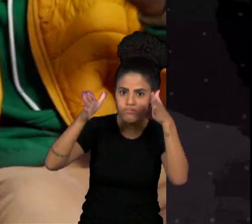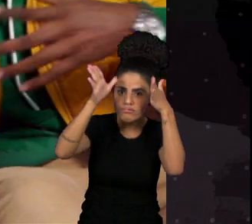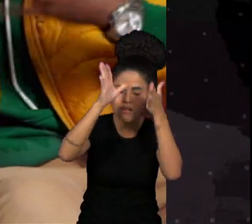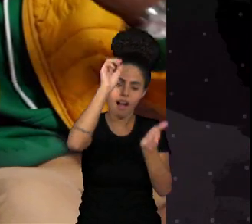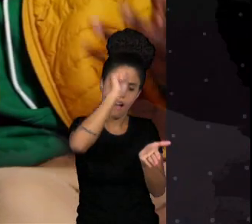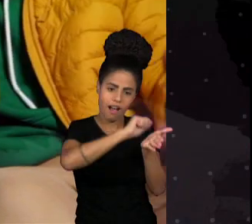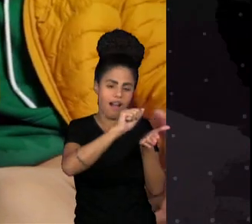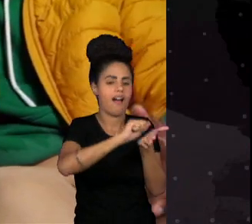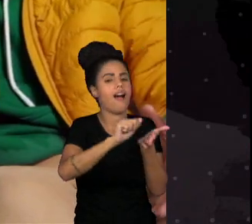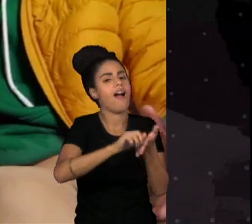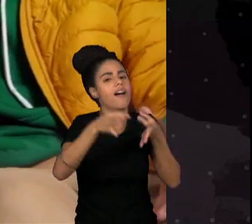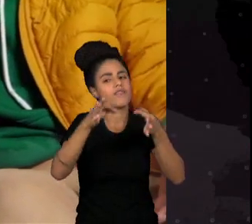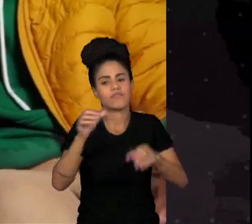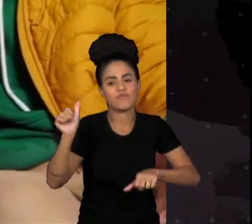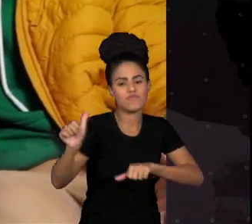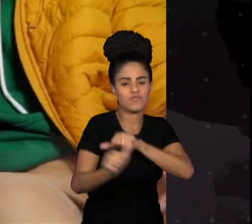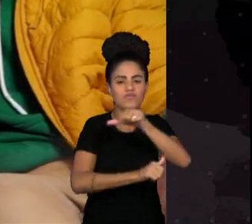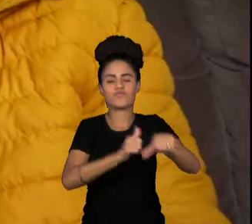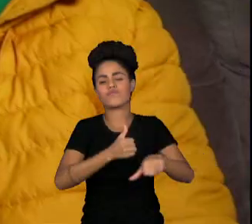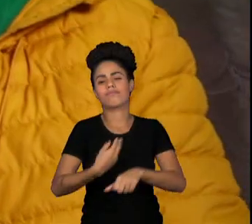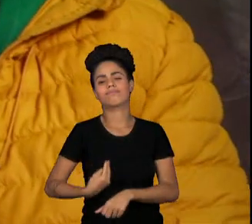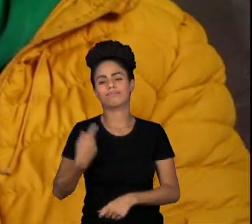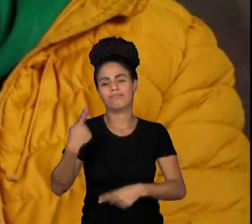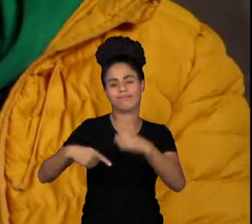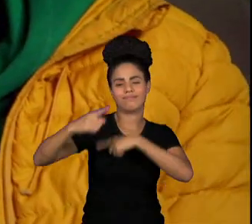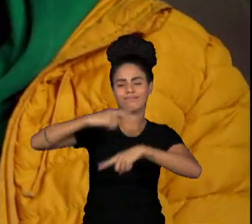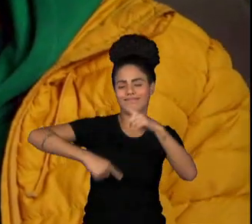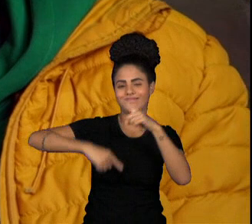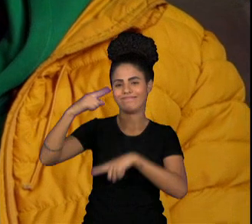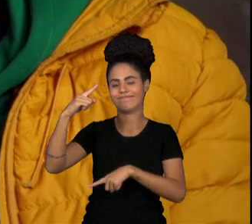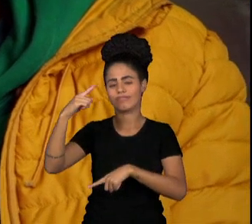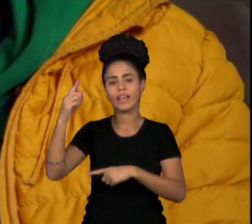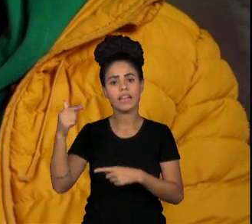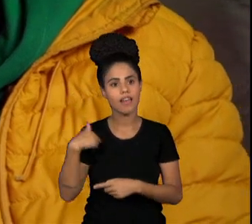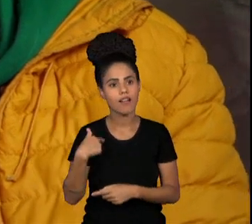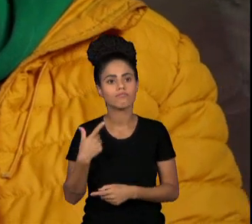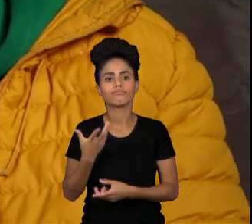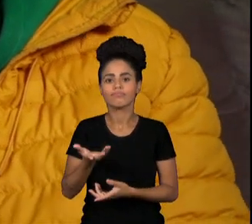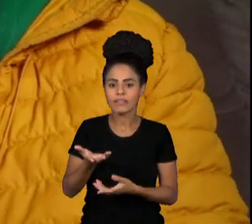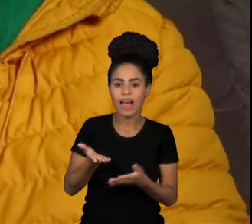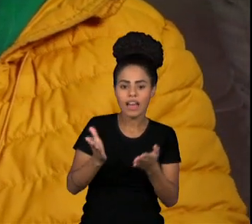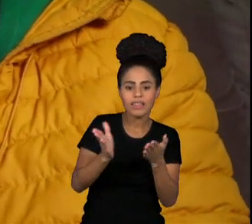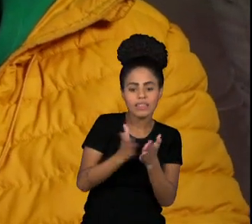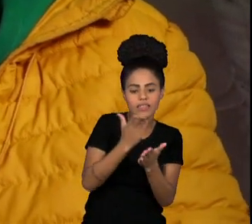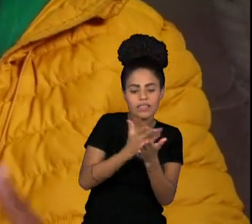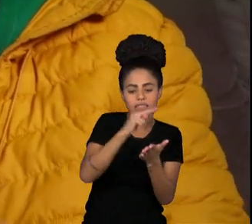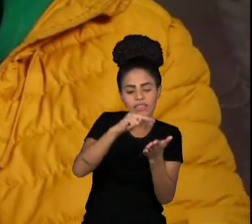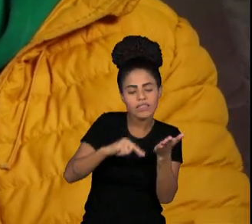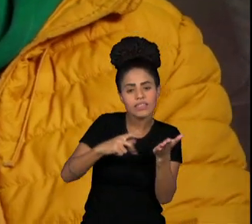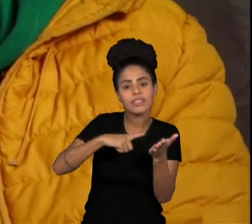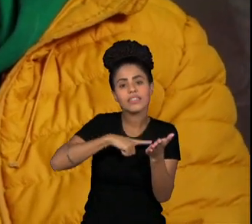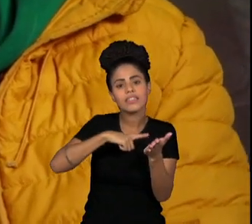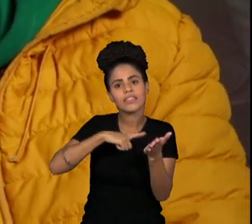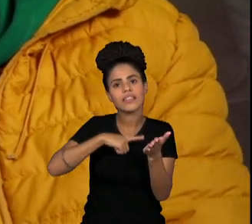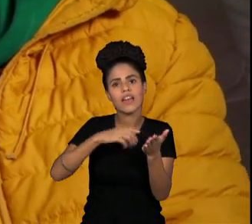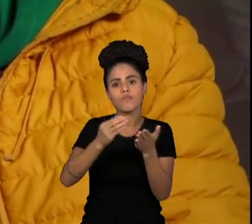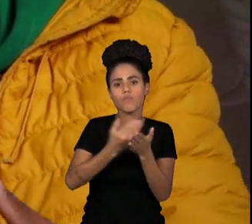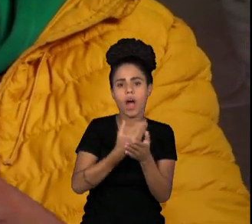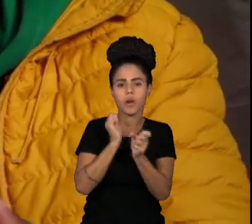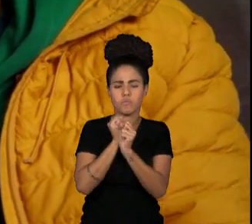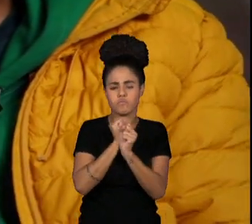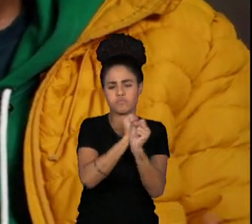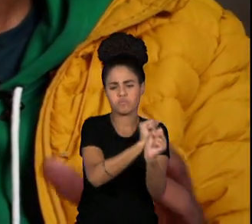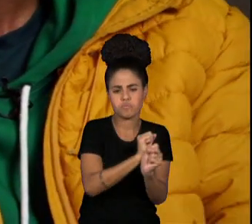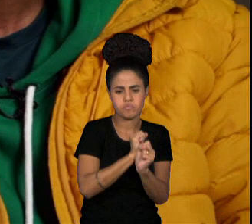que dá uma reviravolta na minha carreira, assim, né? E é um lance fictício, né, no álbum Galanga Livre, que no caso é um escravizado